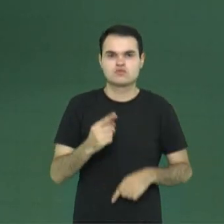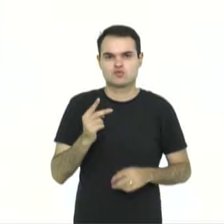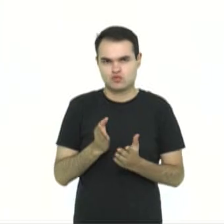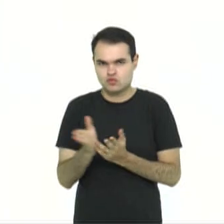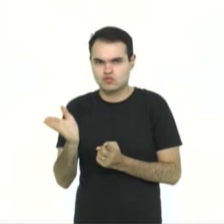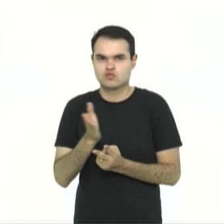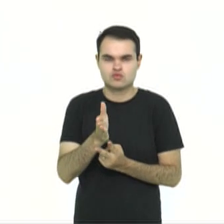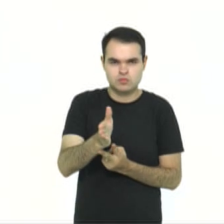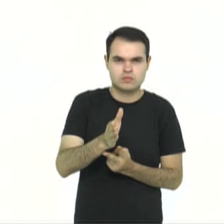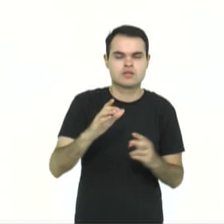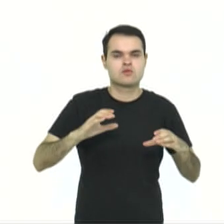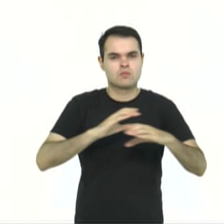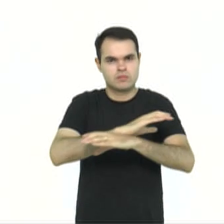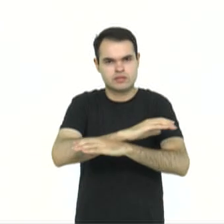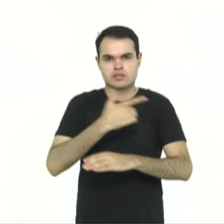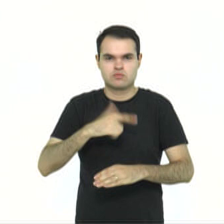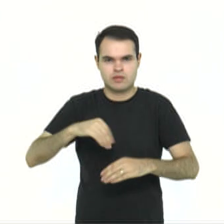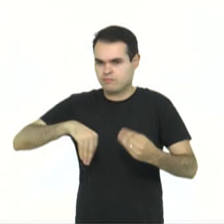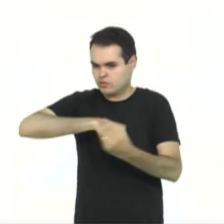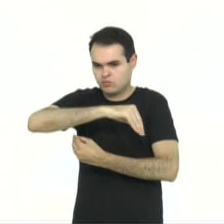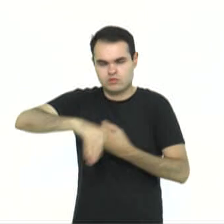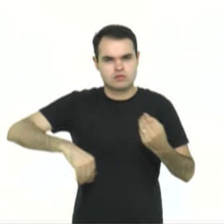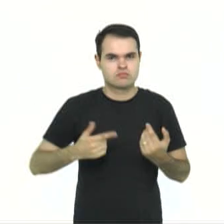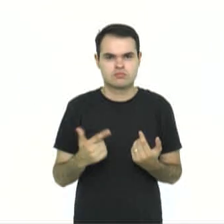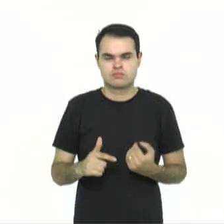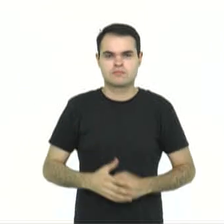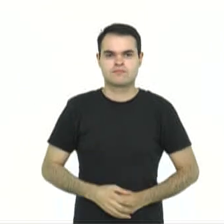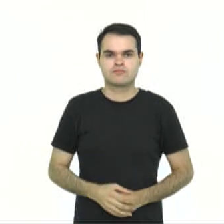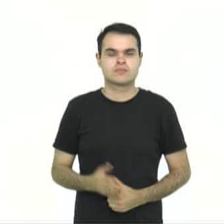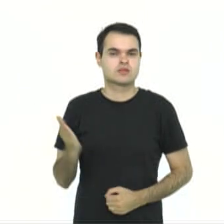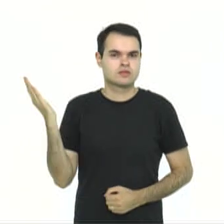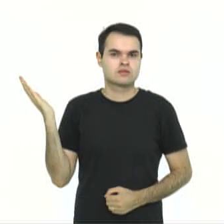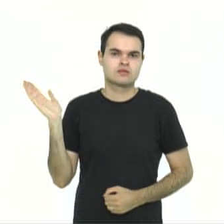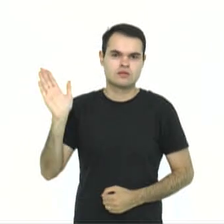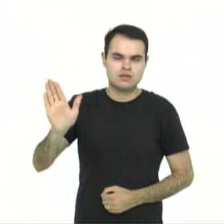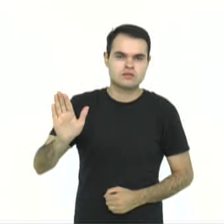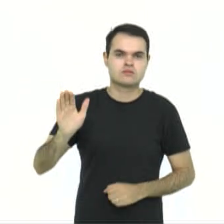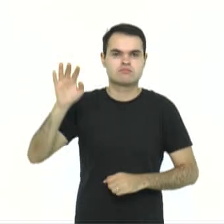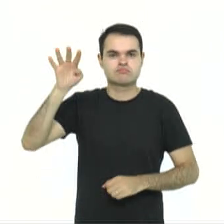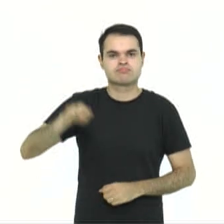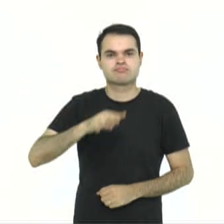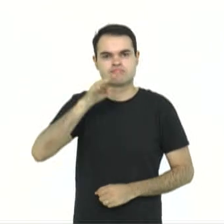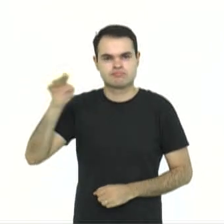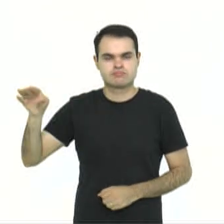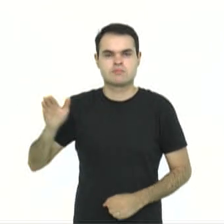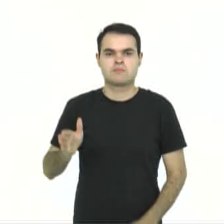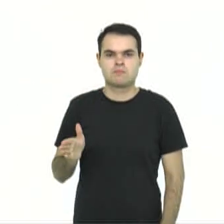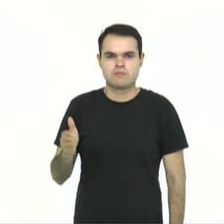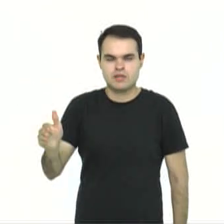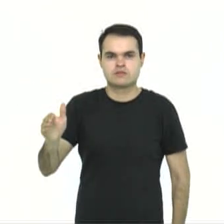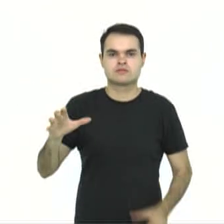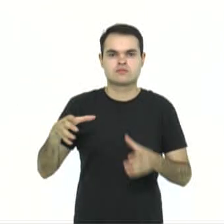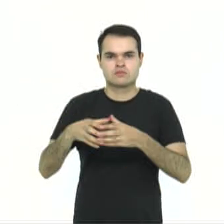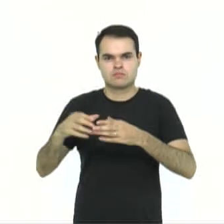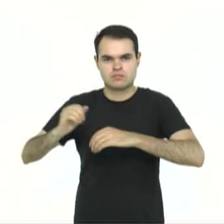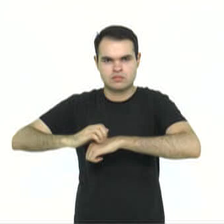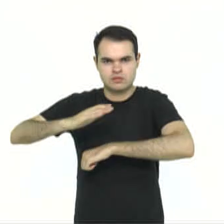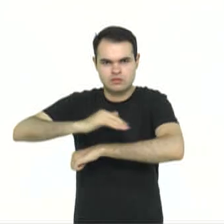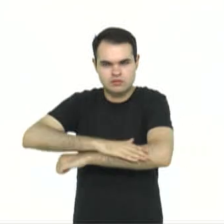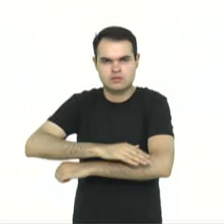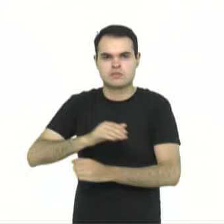onde não acontece essa mistura. Resumindo, eu trago essa tabelinha para vocês aqui, ó. Tá? De peixes, anfíbios, répteis